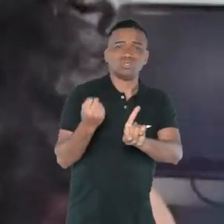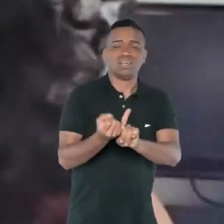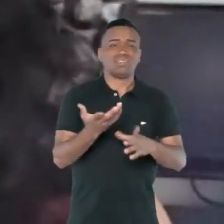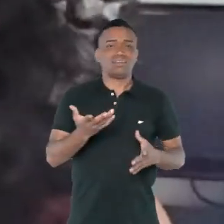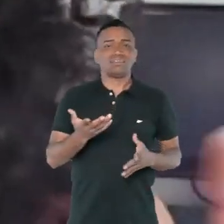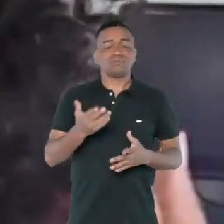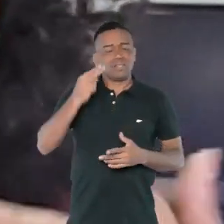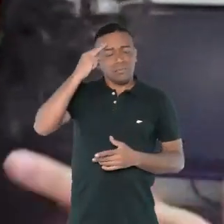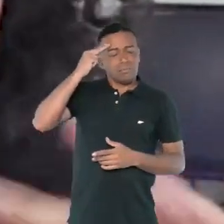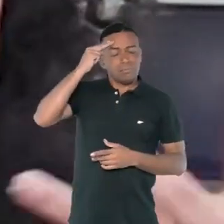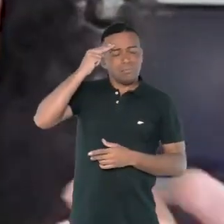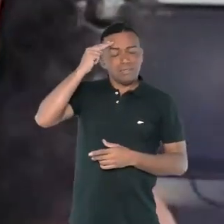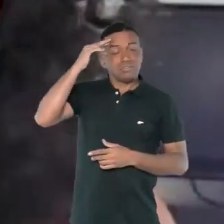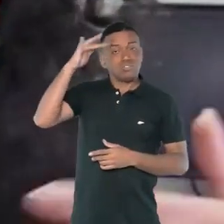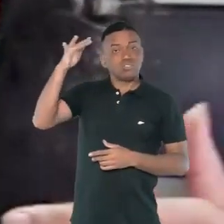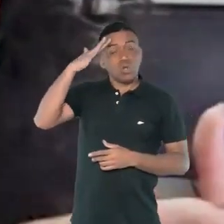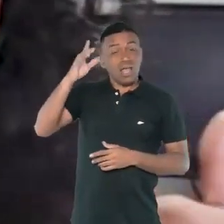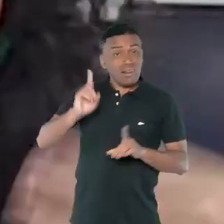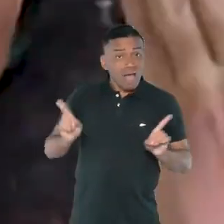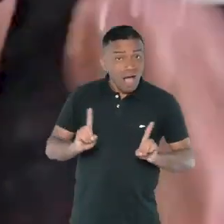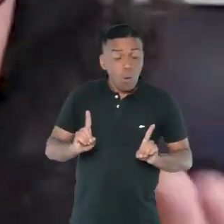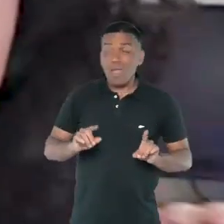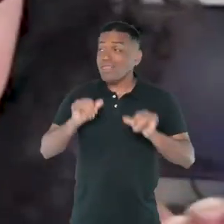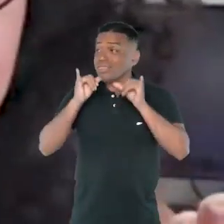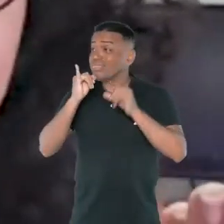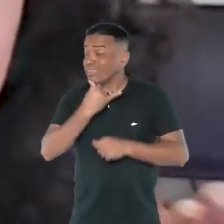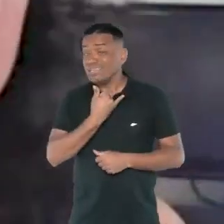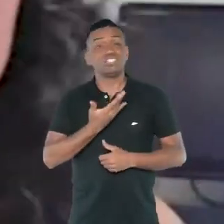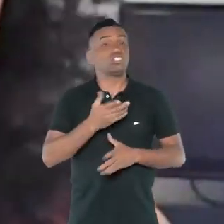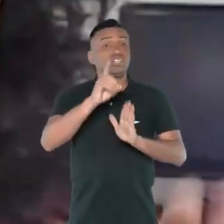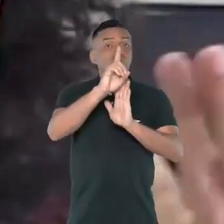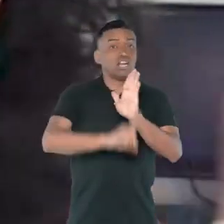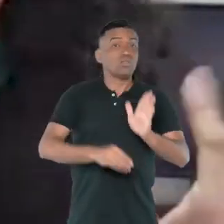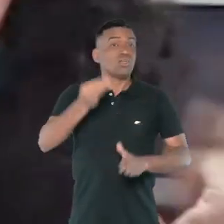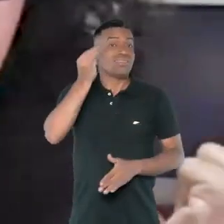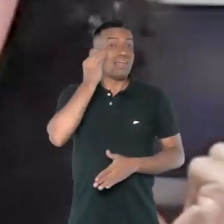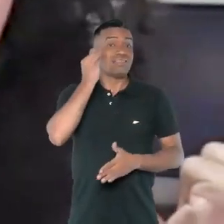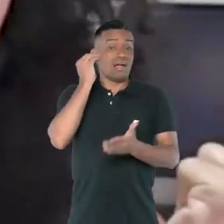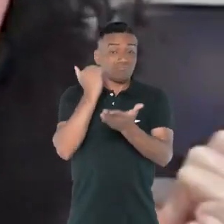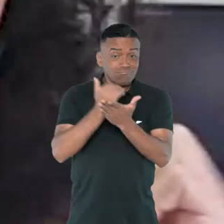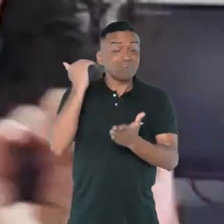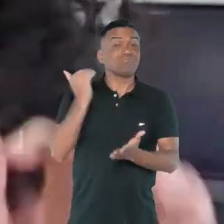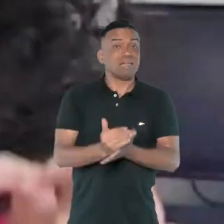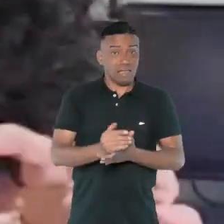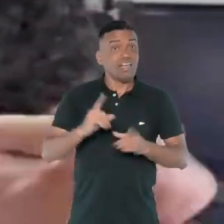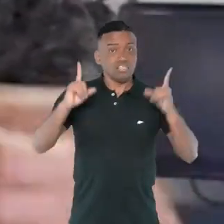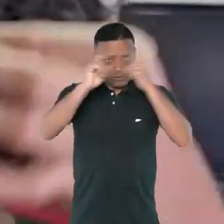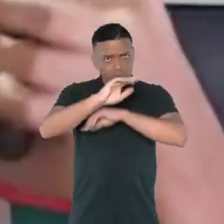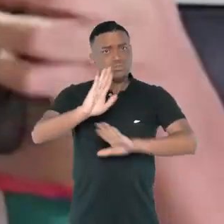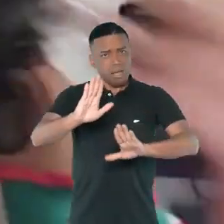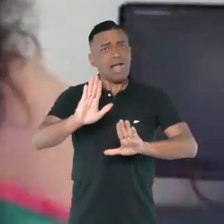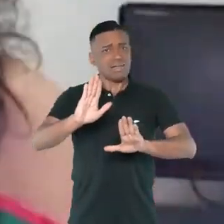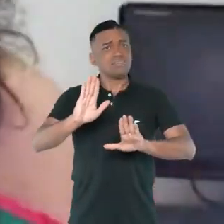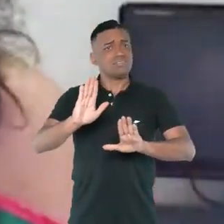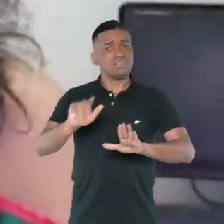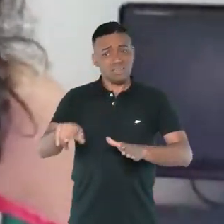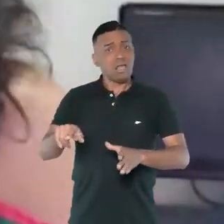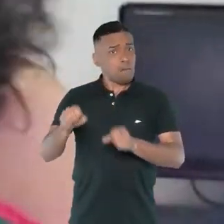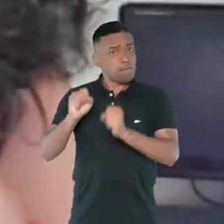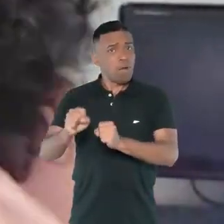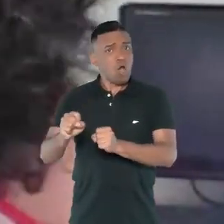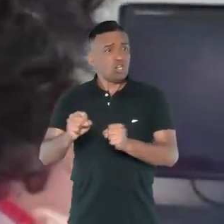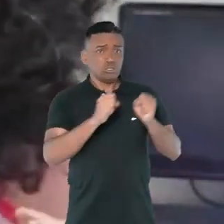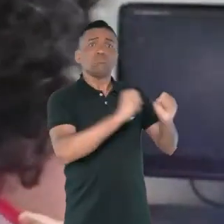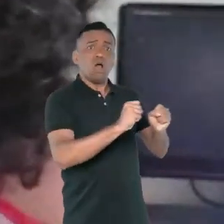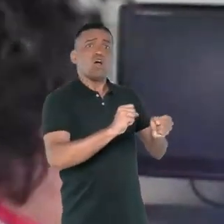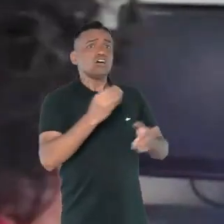de partida. Mas eles nem sonharem é muito triste, porque você não dá nem direito dela tentar.